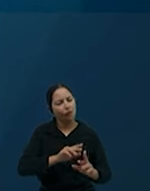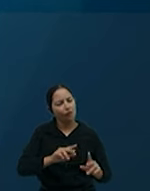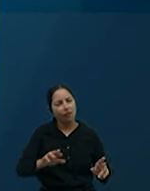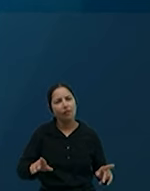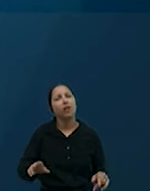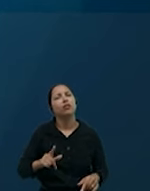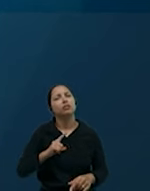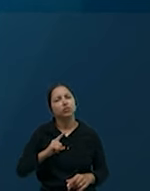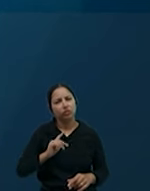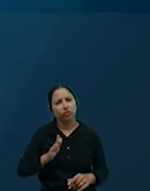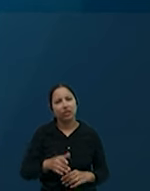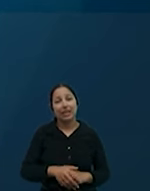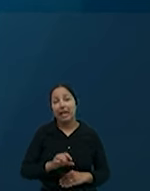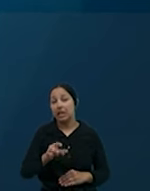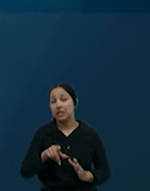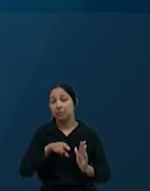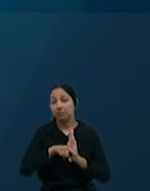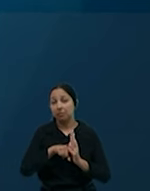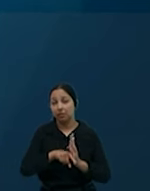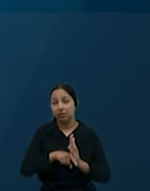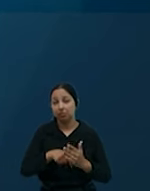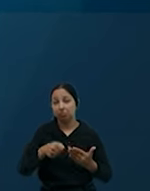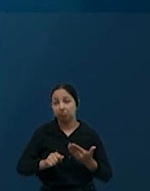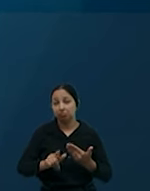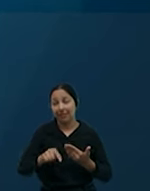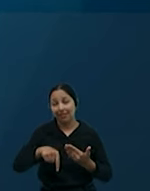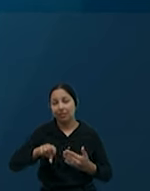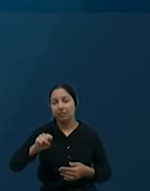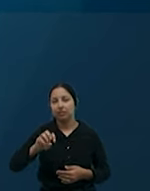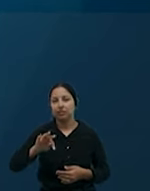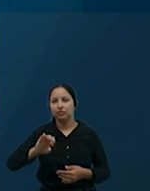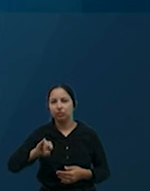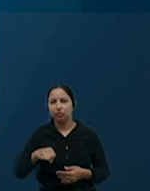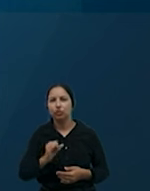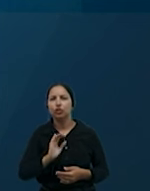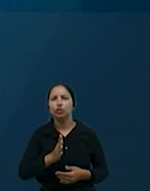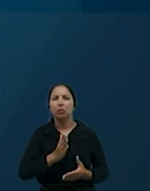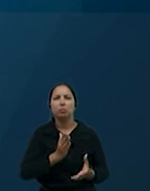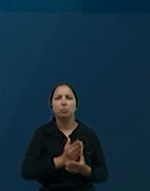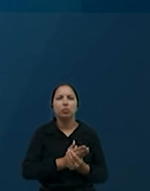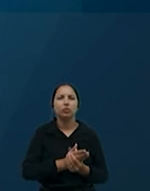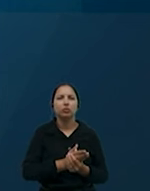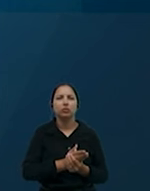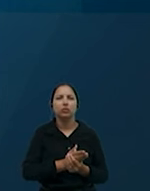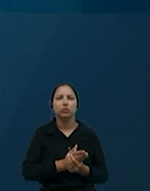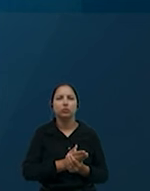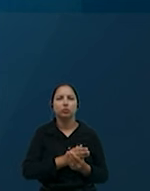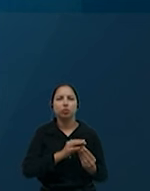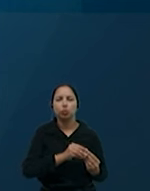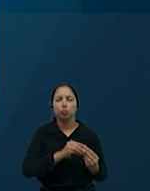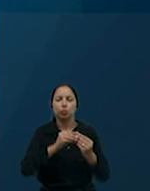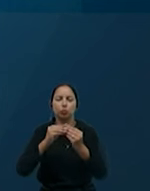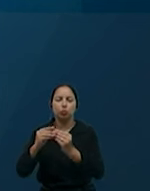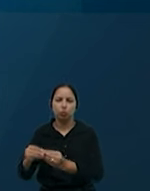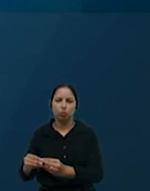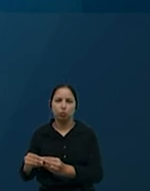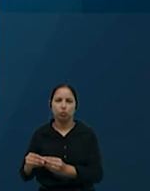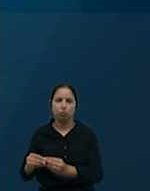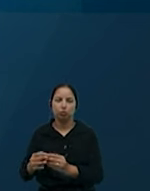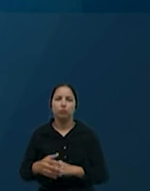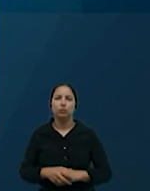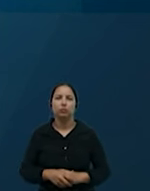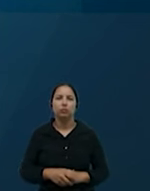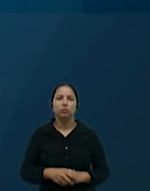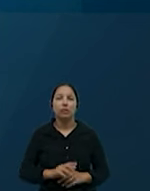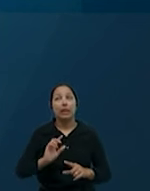uma pesquisa jurisprudencial aqui no STJ, são vários os casos, por exemplo, de redirecionamento para sócio, que é feito tempos depois,